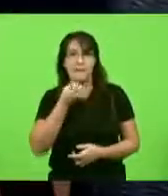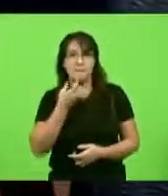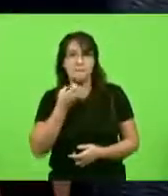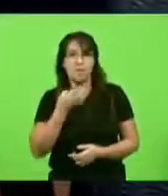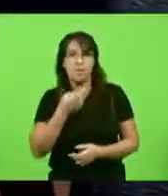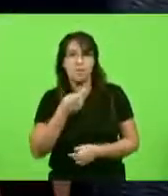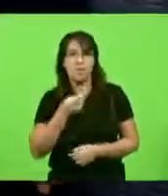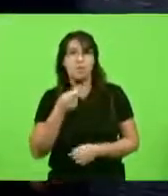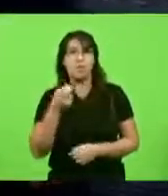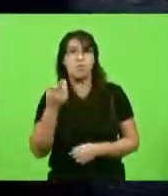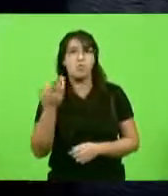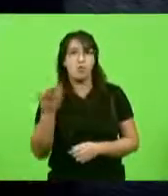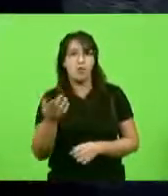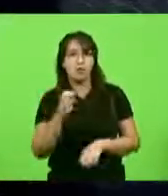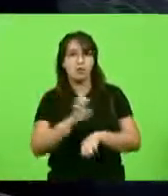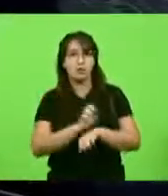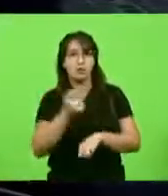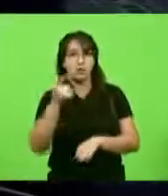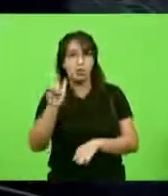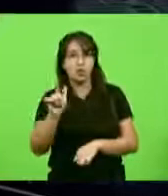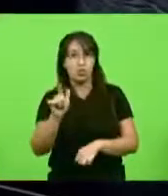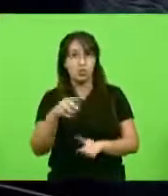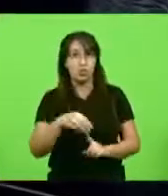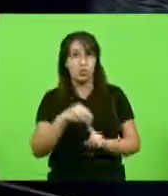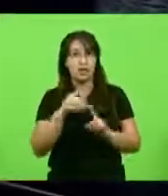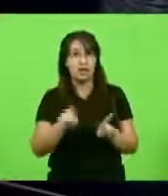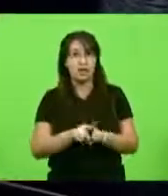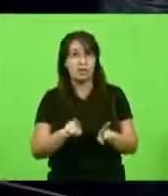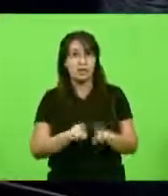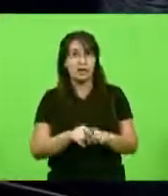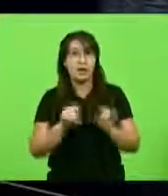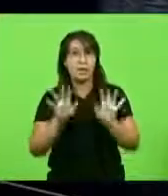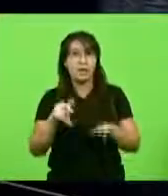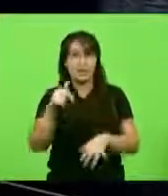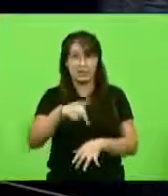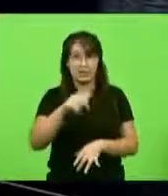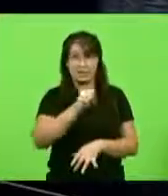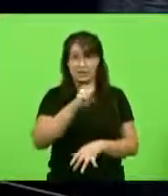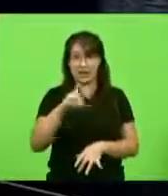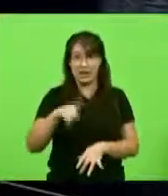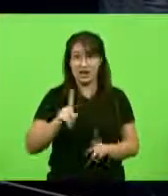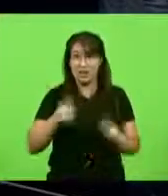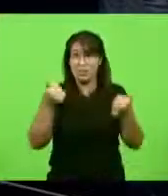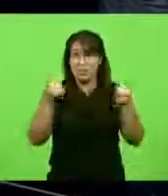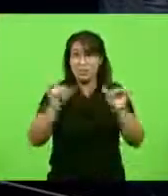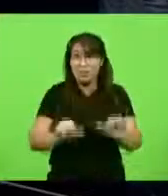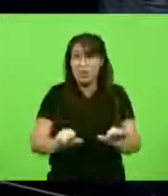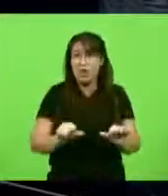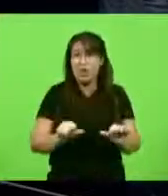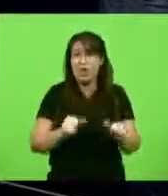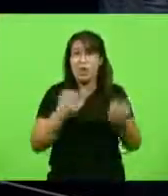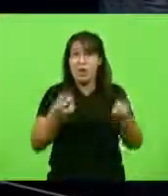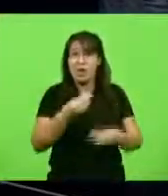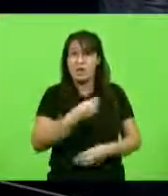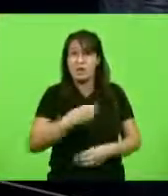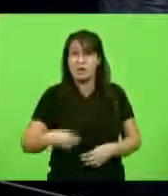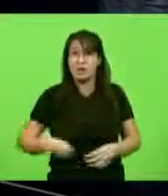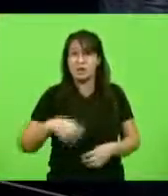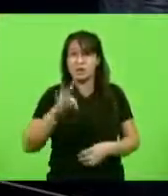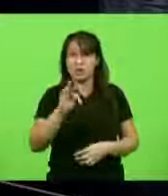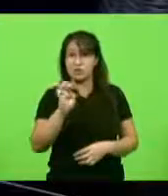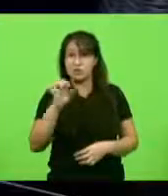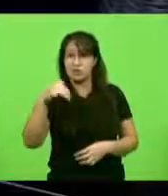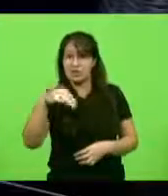cima. Com Santa Catarina, o Tarcísio de Freitas é pior do que os ministros do Temer, da Dilma e do